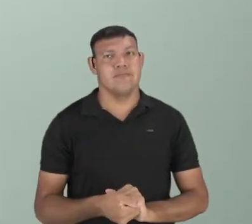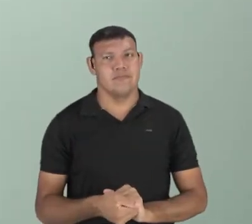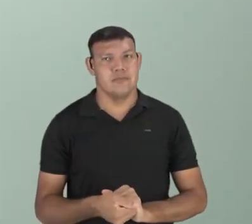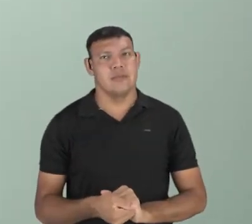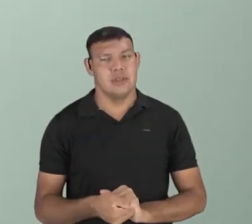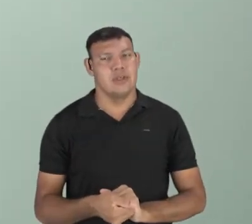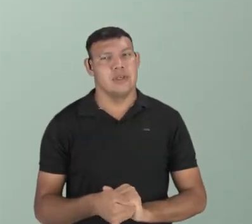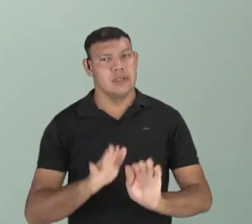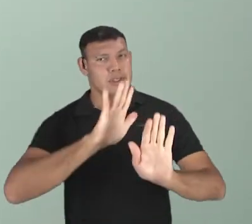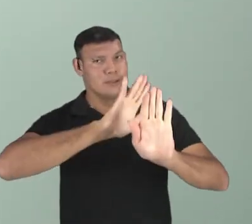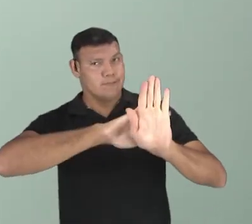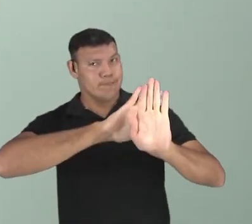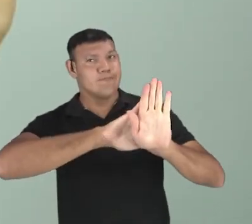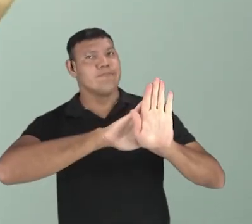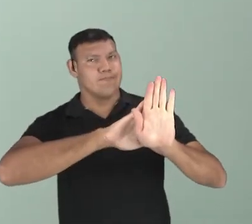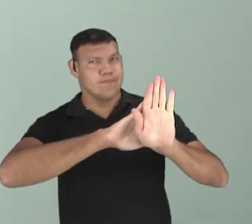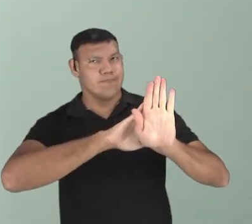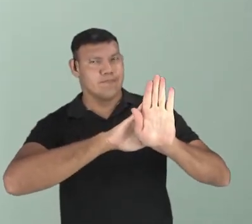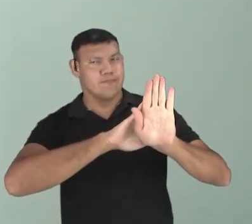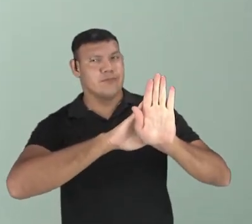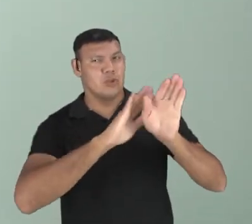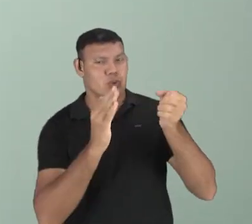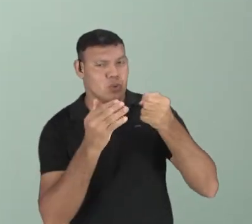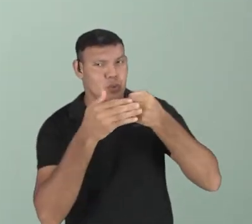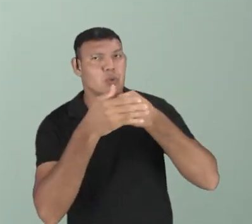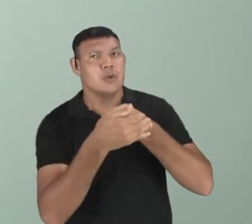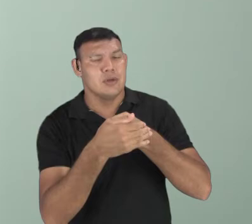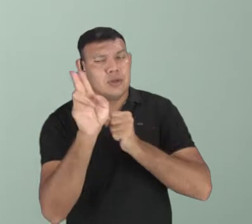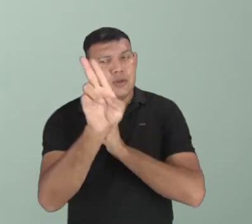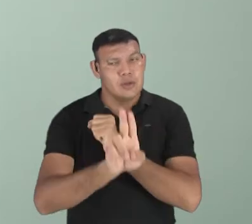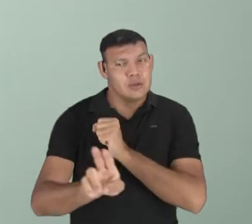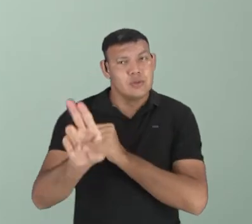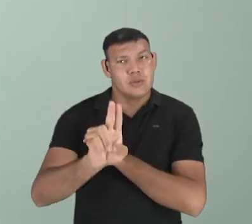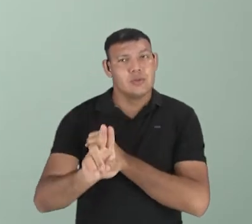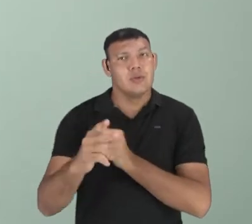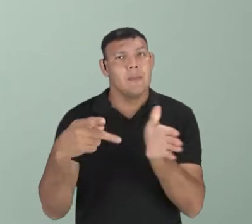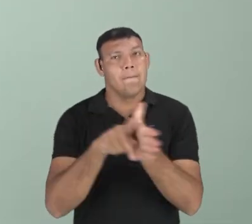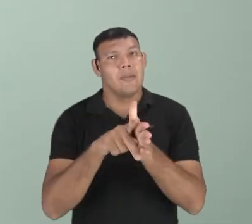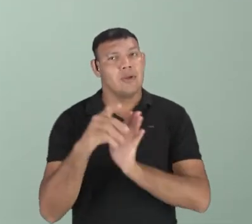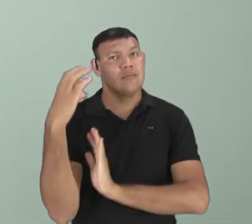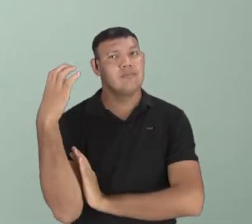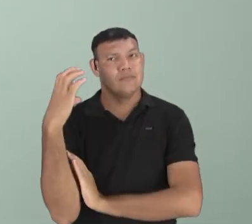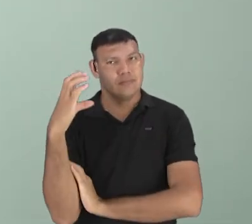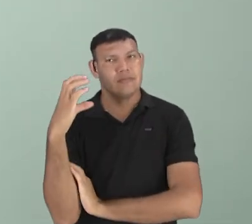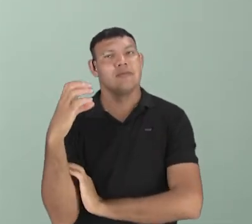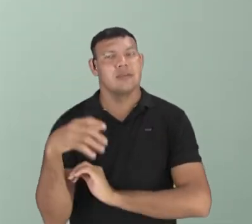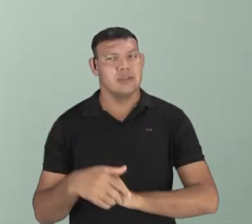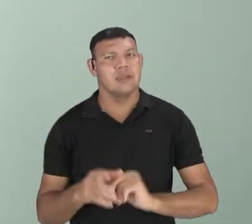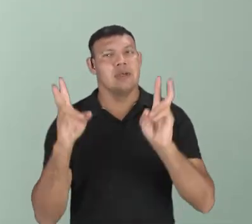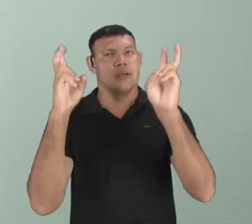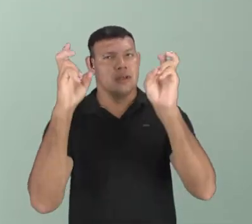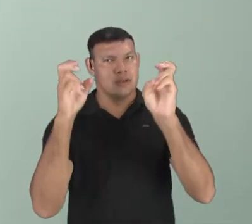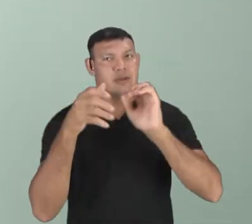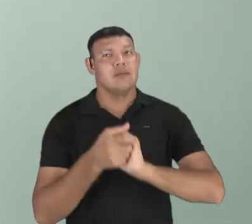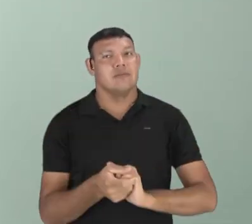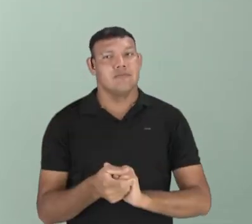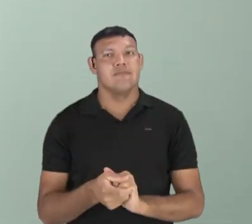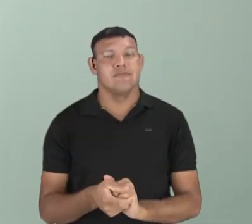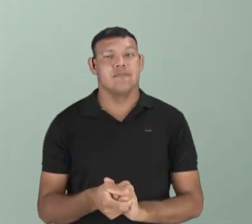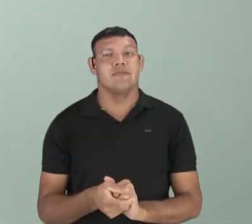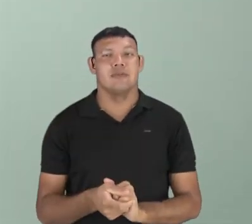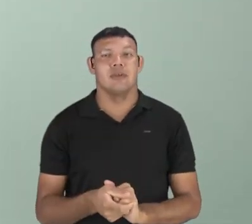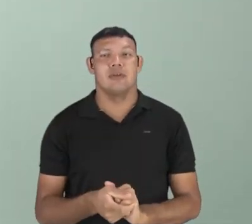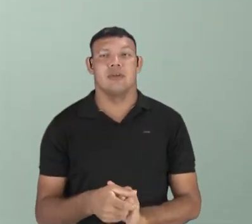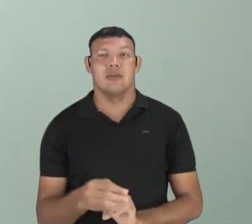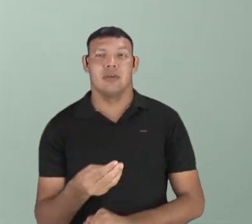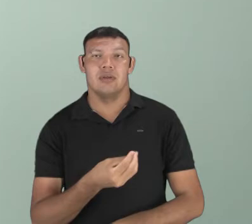subjacentes à ciência, podem estar interferindo no uso da ciência. Então aí o tema da Viver Ciência, né, uma